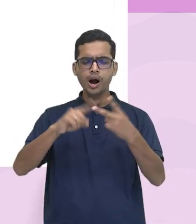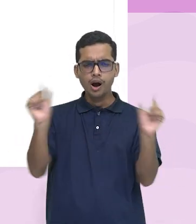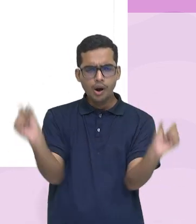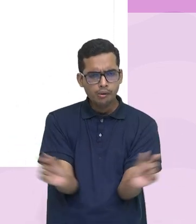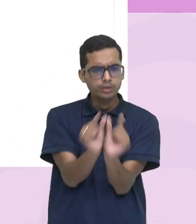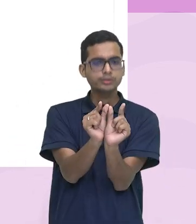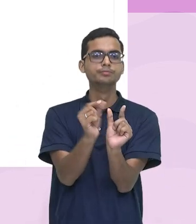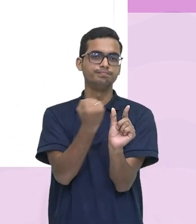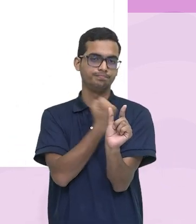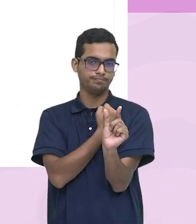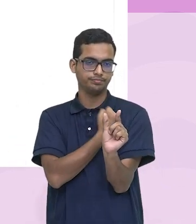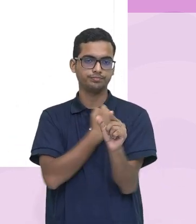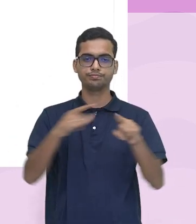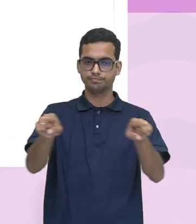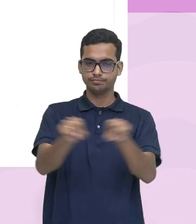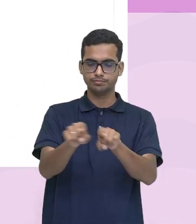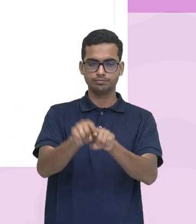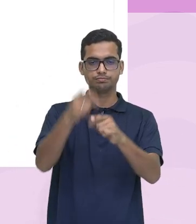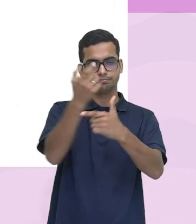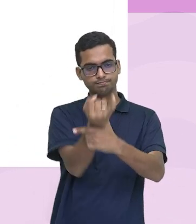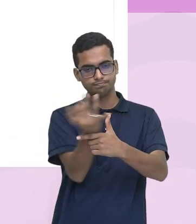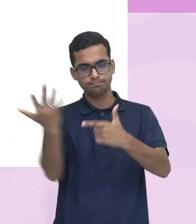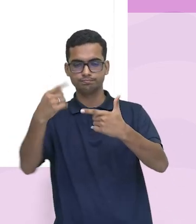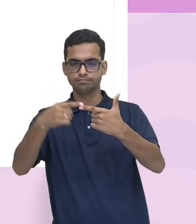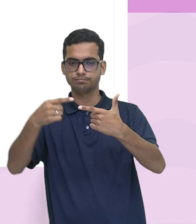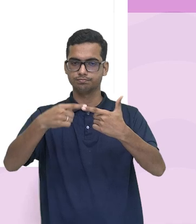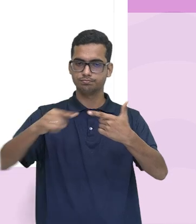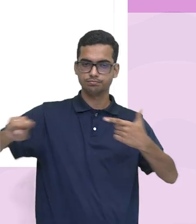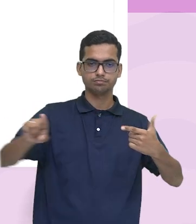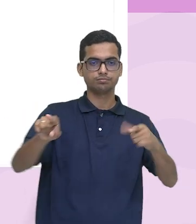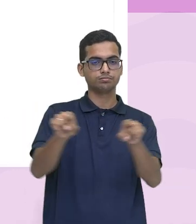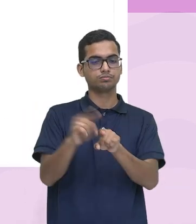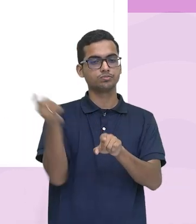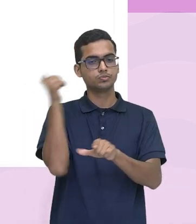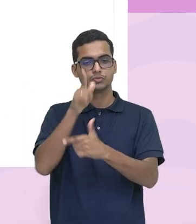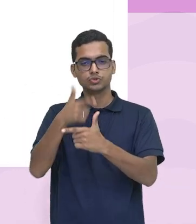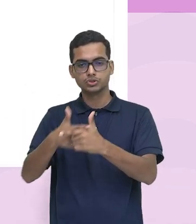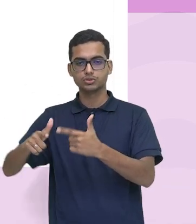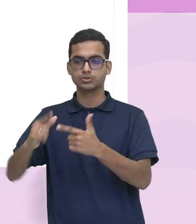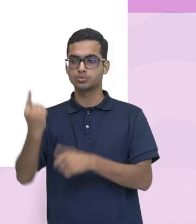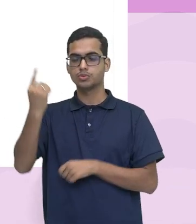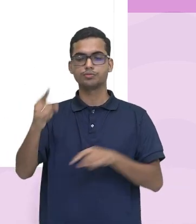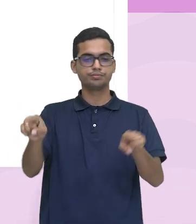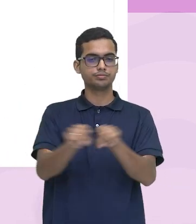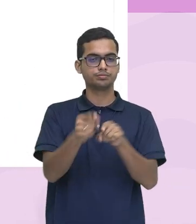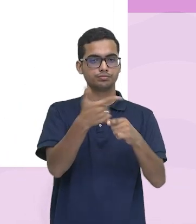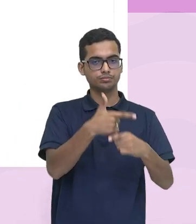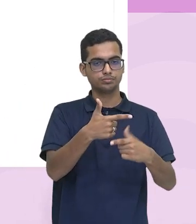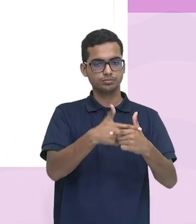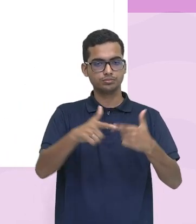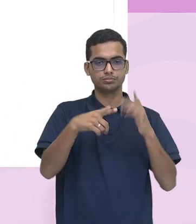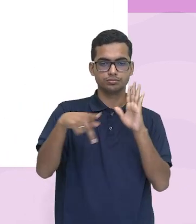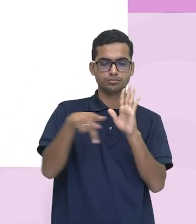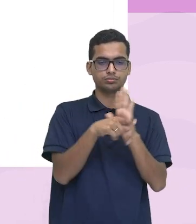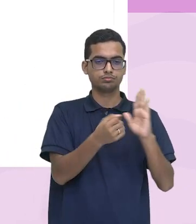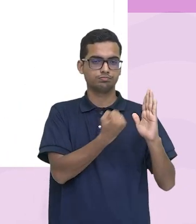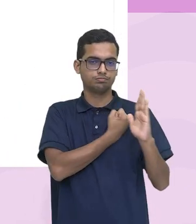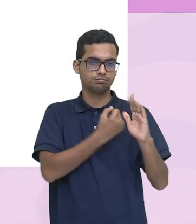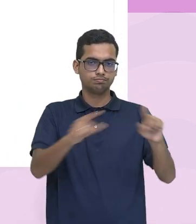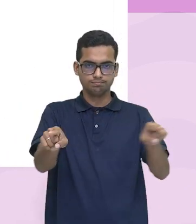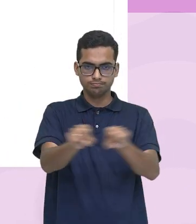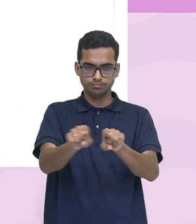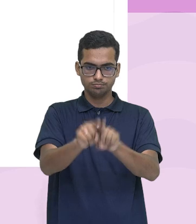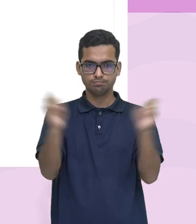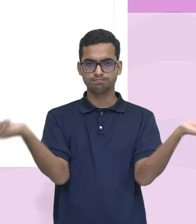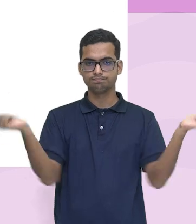quê? Ele só é divisível por 1 e por ele mesmo. Então imagina só se a gente fosse tentar todos os divisores